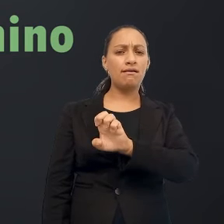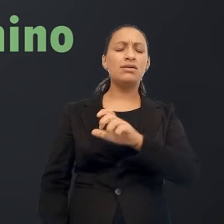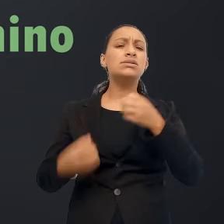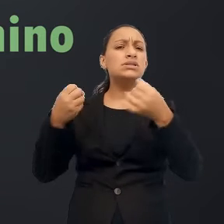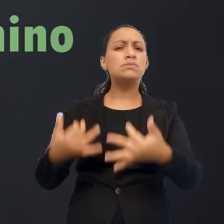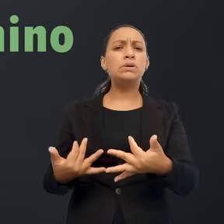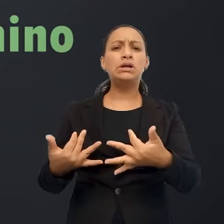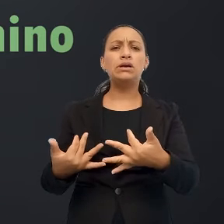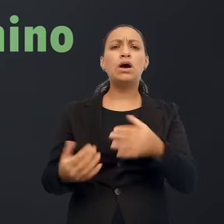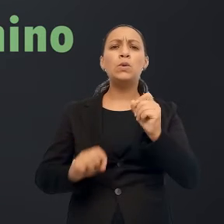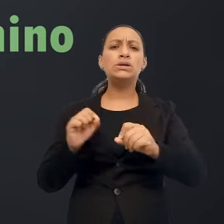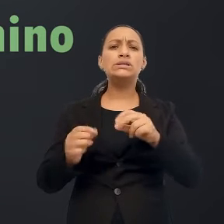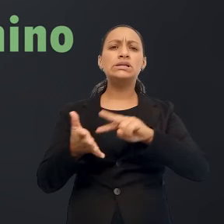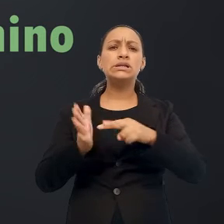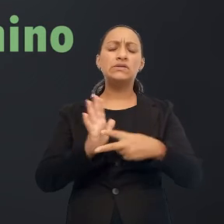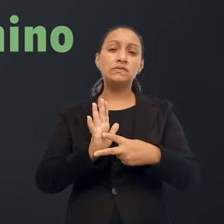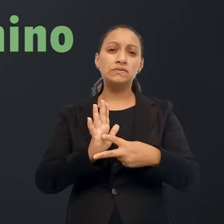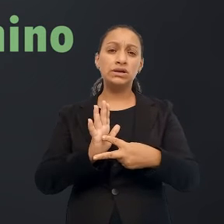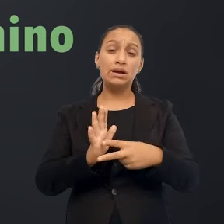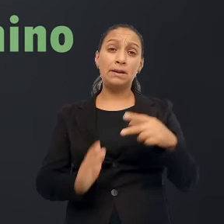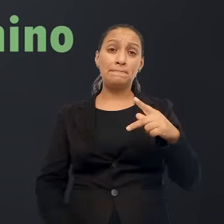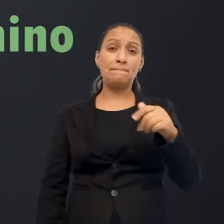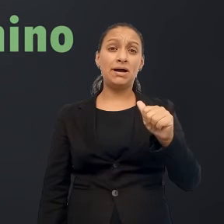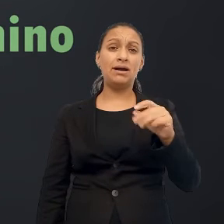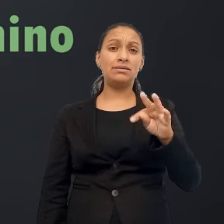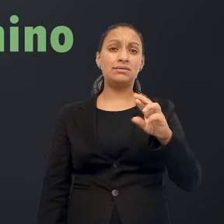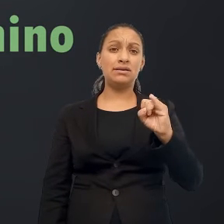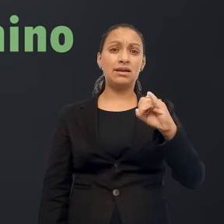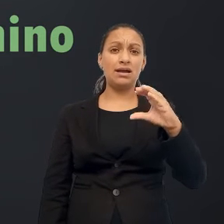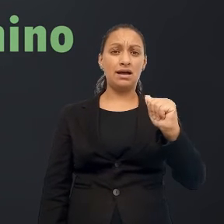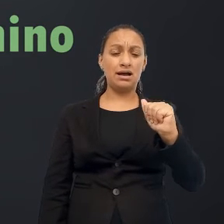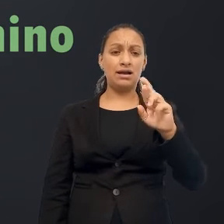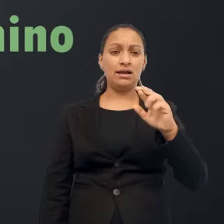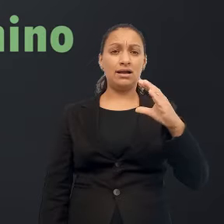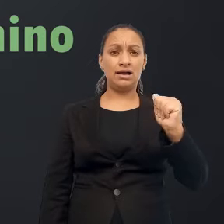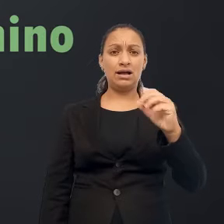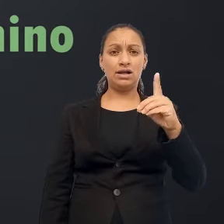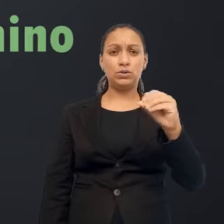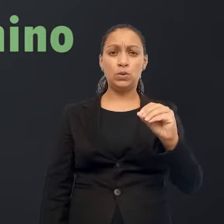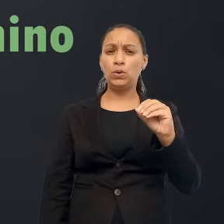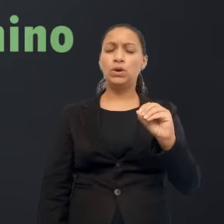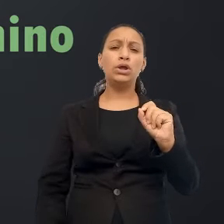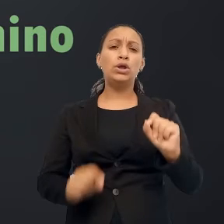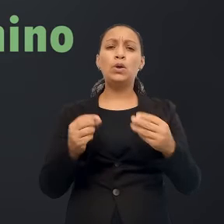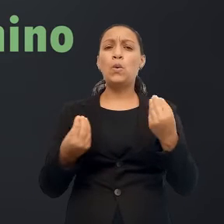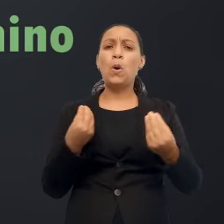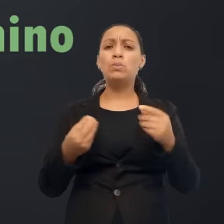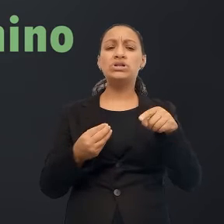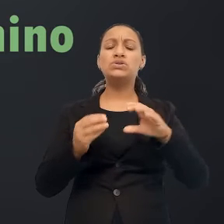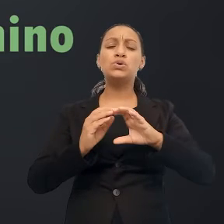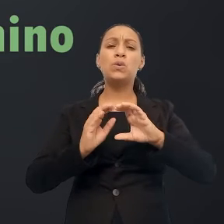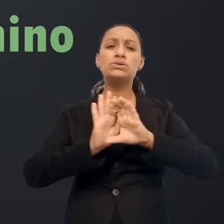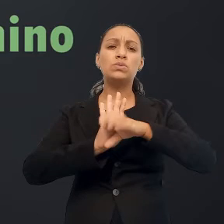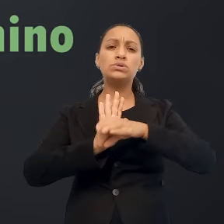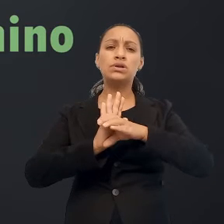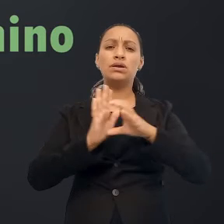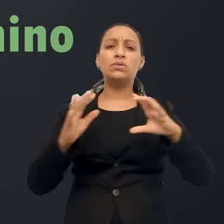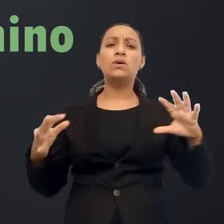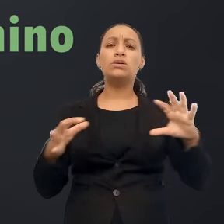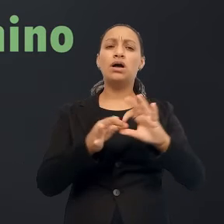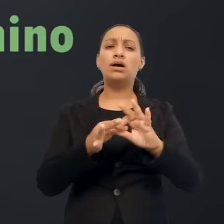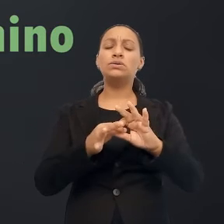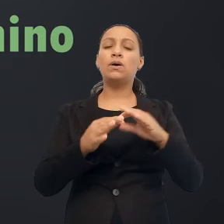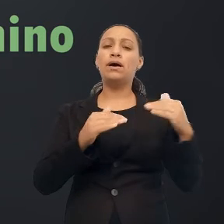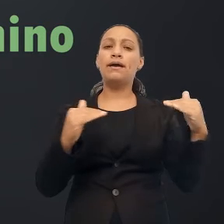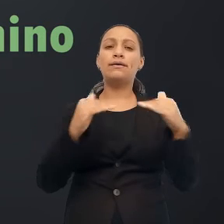é patriarcado e de que forma esse conceito cultural está relacionado com a luta dos direitos de equidade feminina.